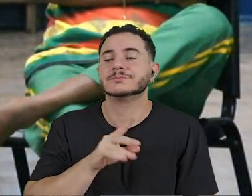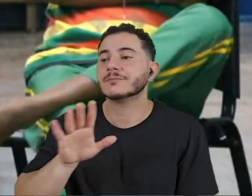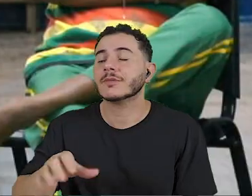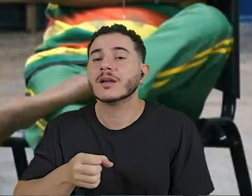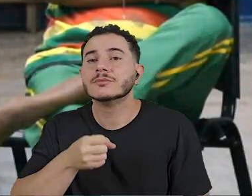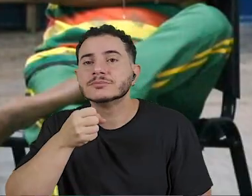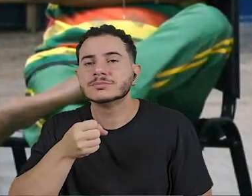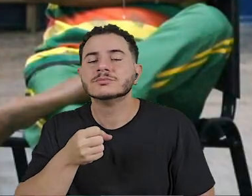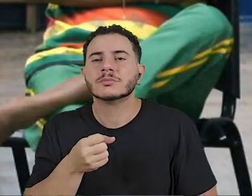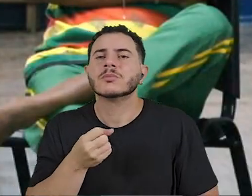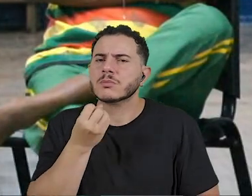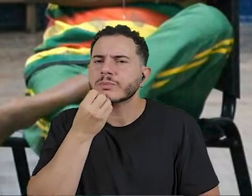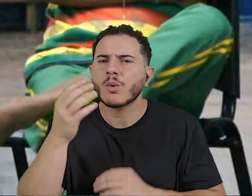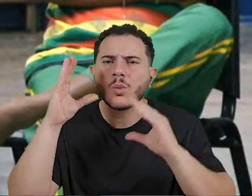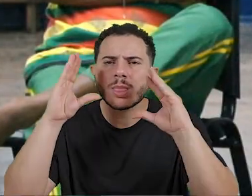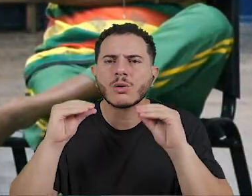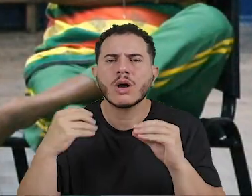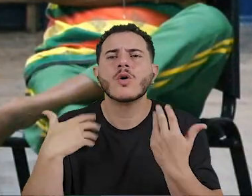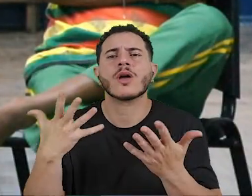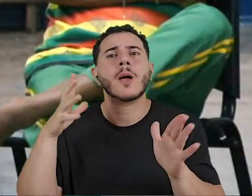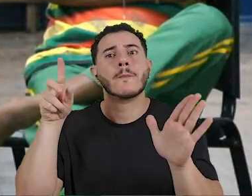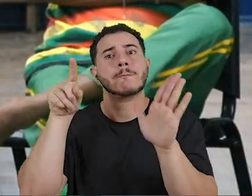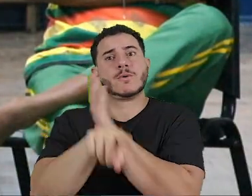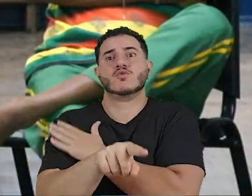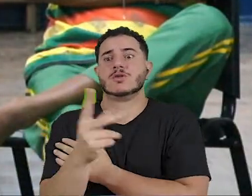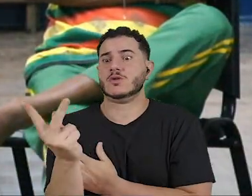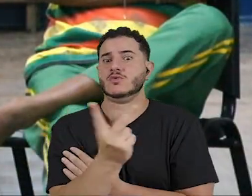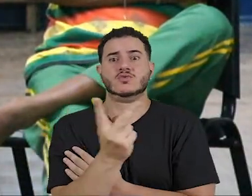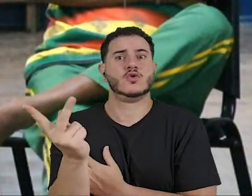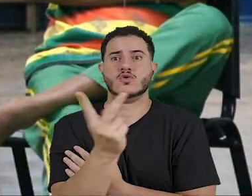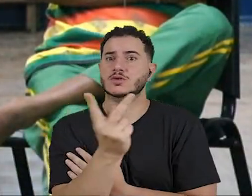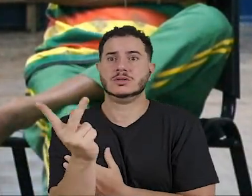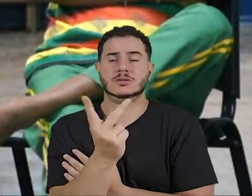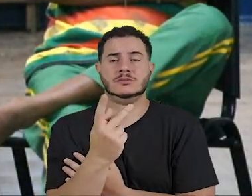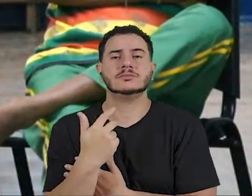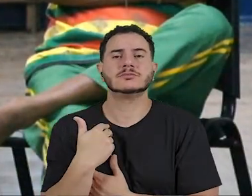Vou fazer a pergunta para os dois, com dois pontos de vista